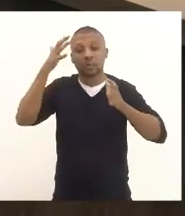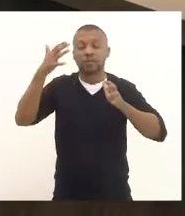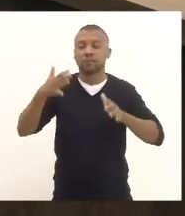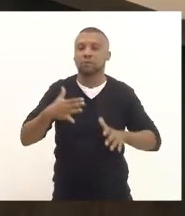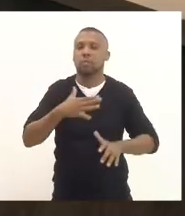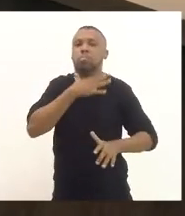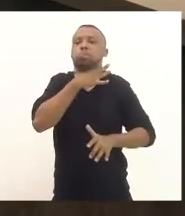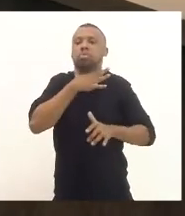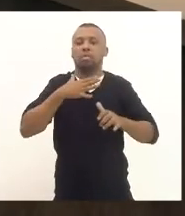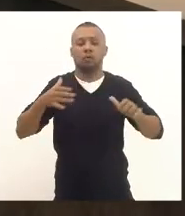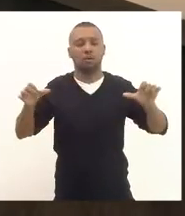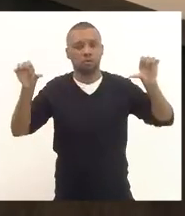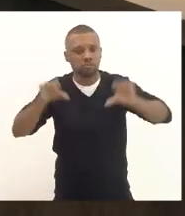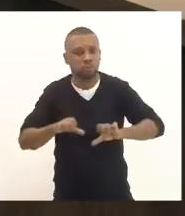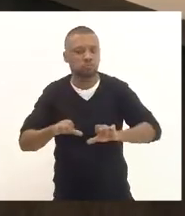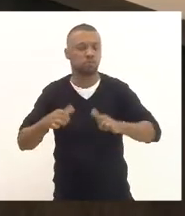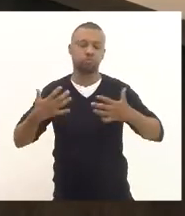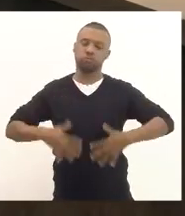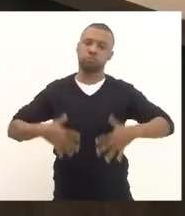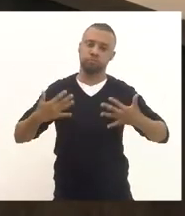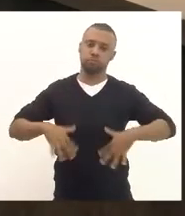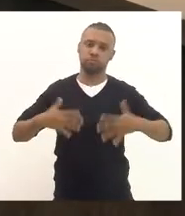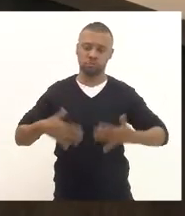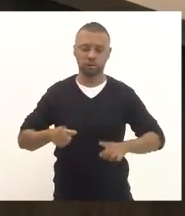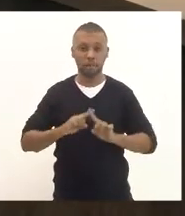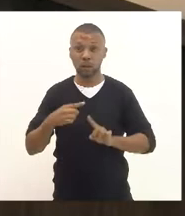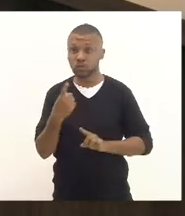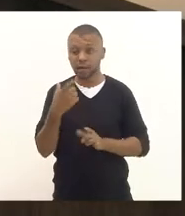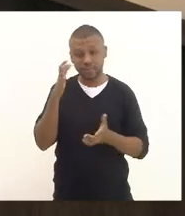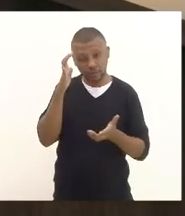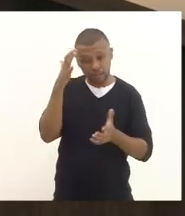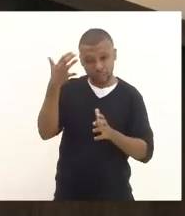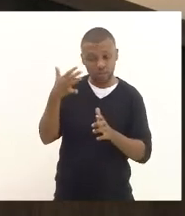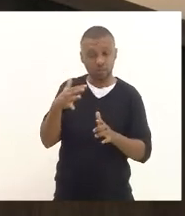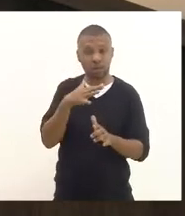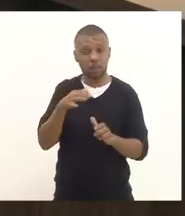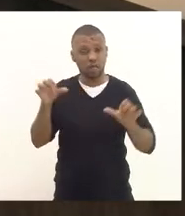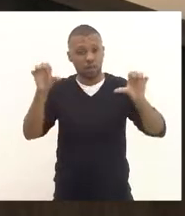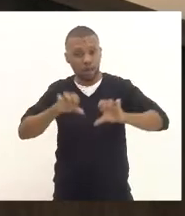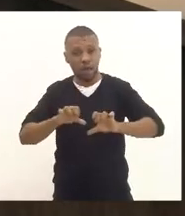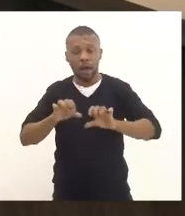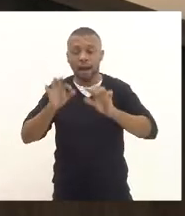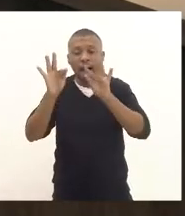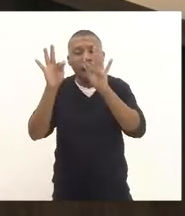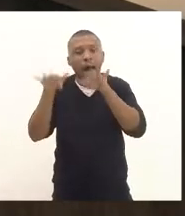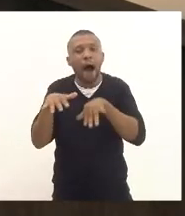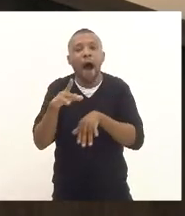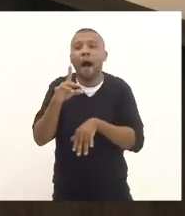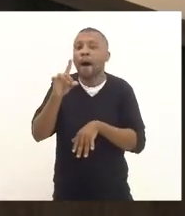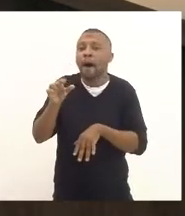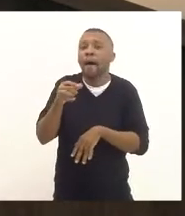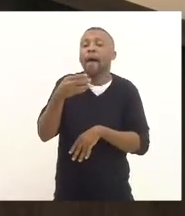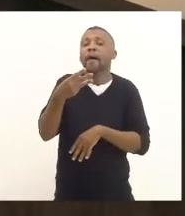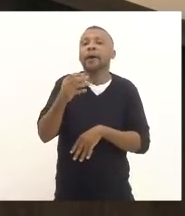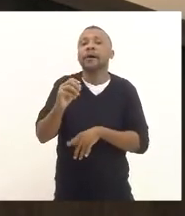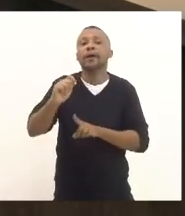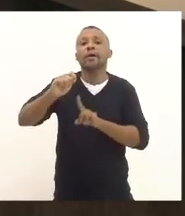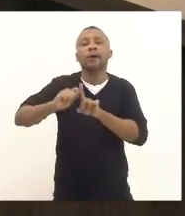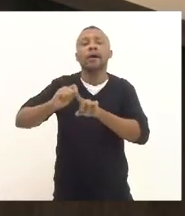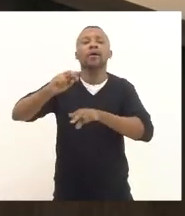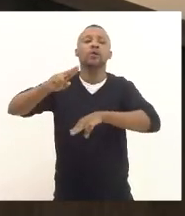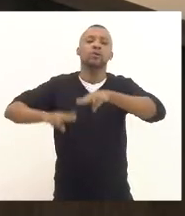assim posto o estado de emergência Nossa acaba no dia trinta